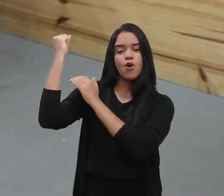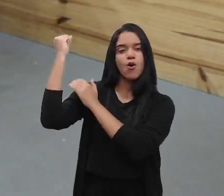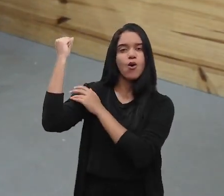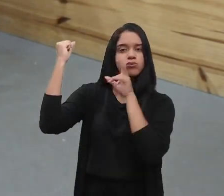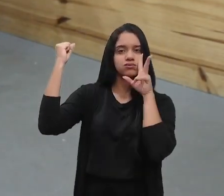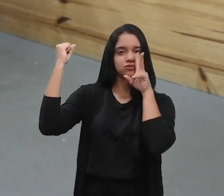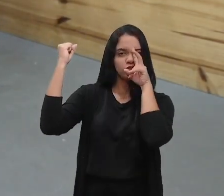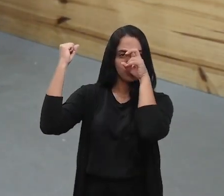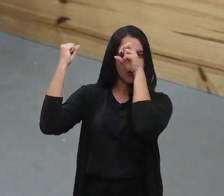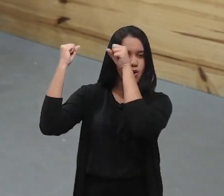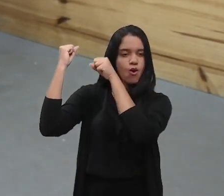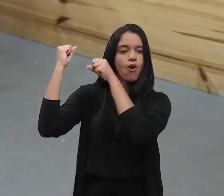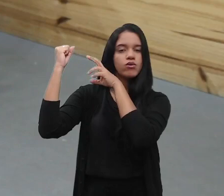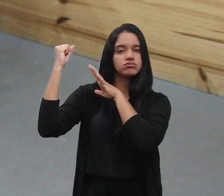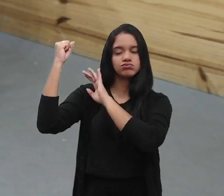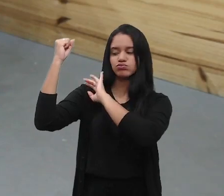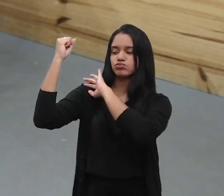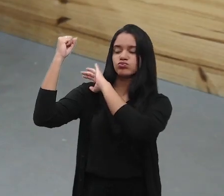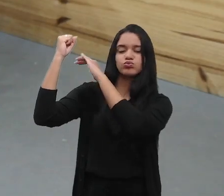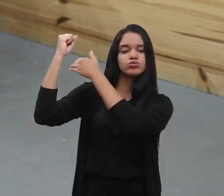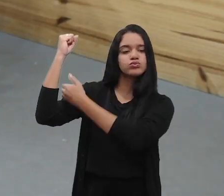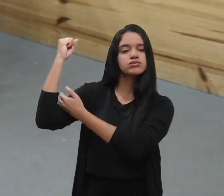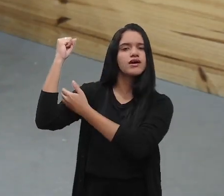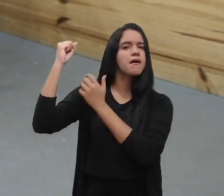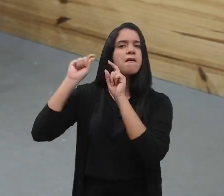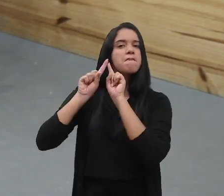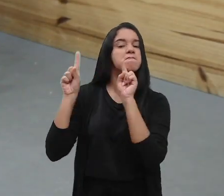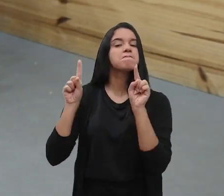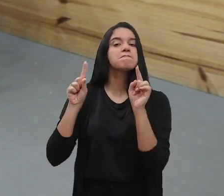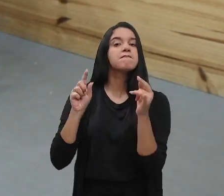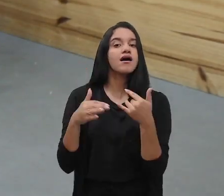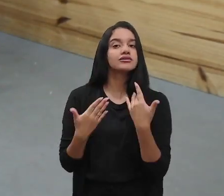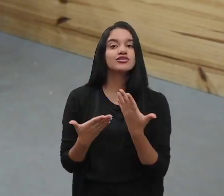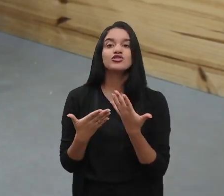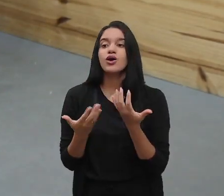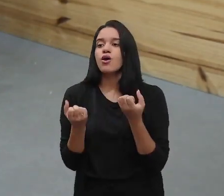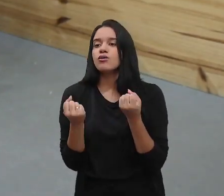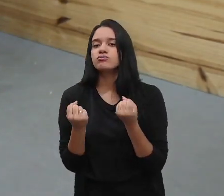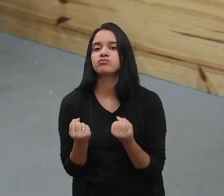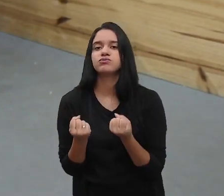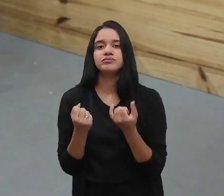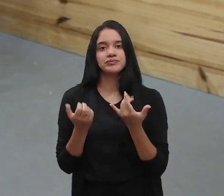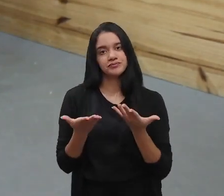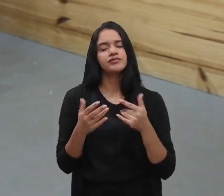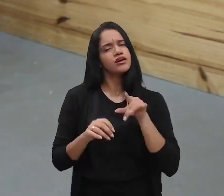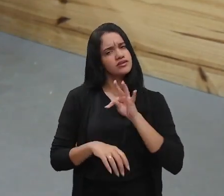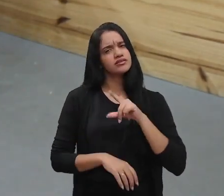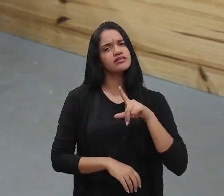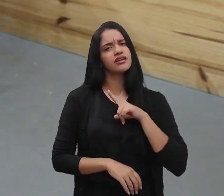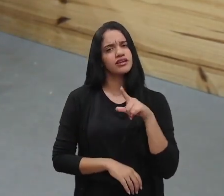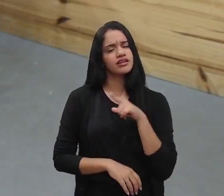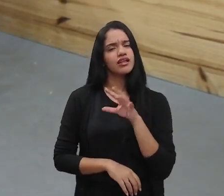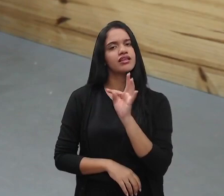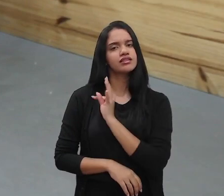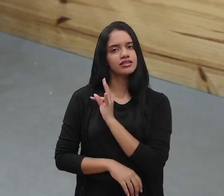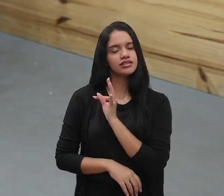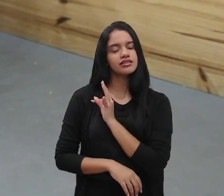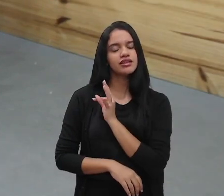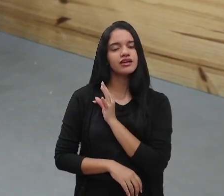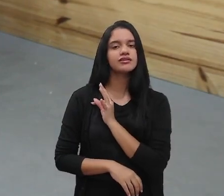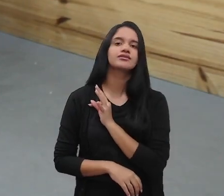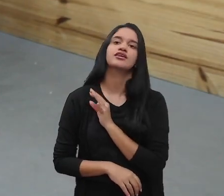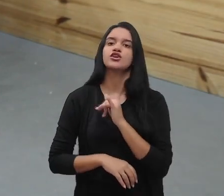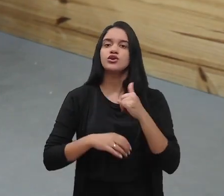era bem forte, volumoso, mas não aguentava a estrutura dele. Olha que interessante. E um magrinho tem que ter técnica. Conseguia e fazia lá